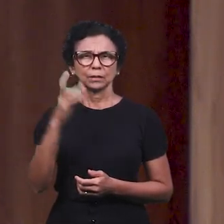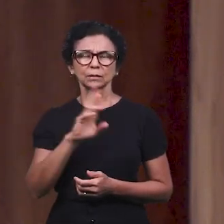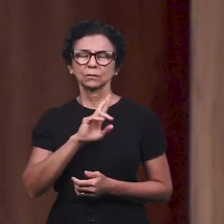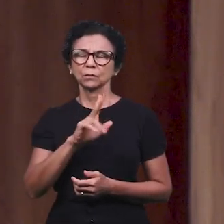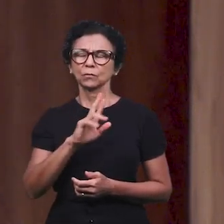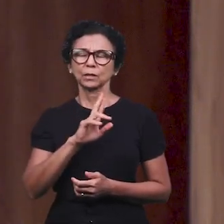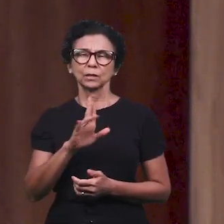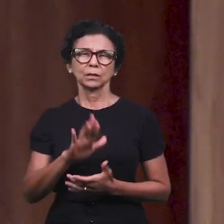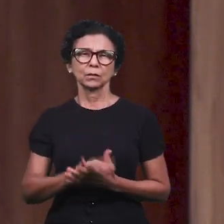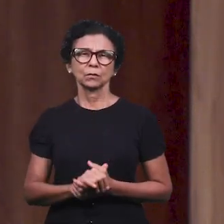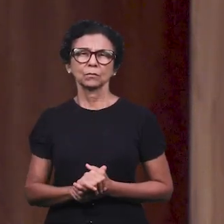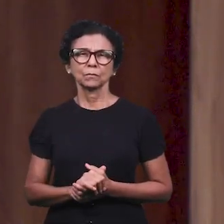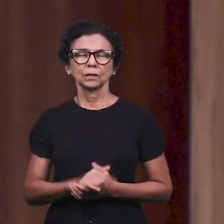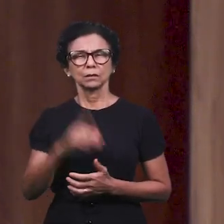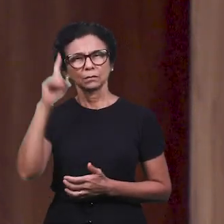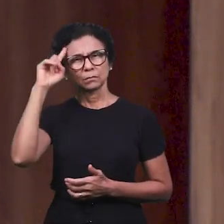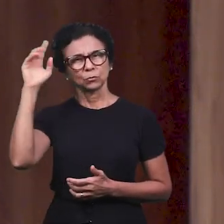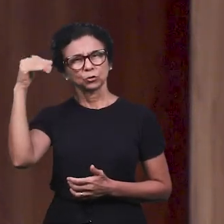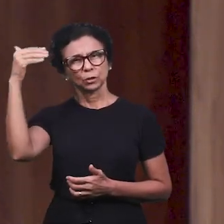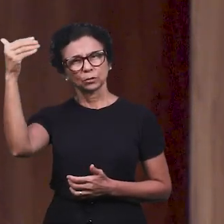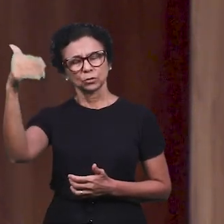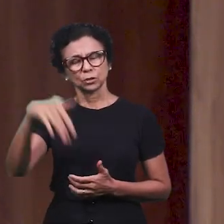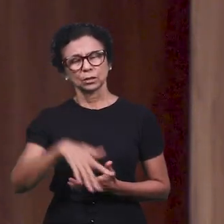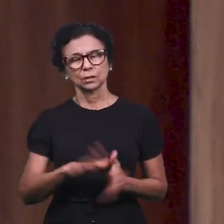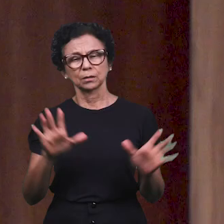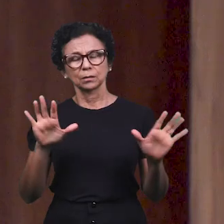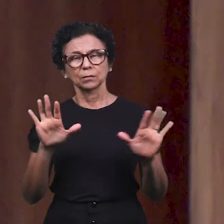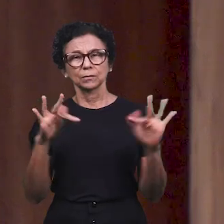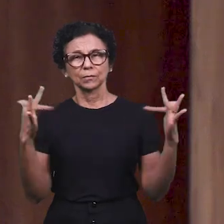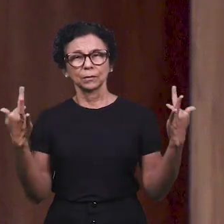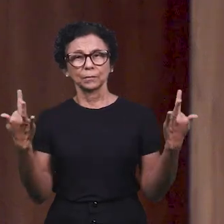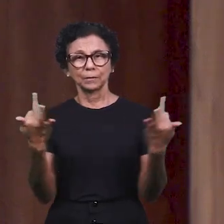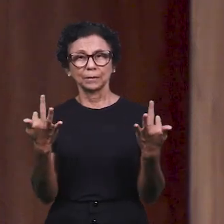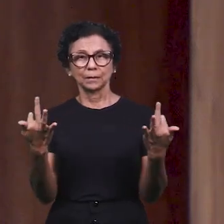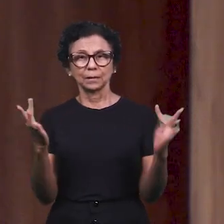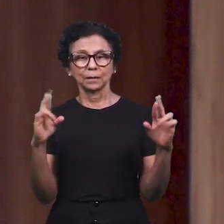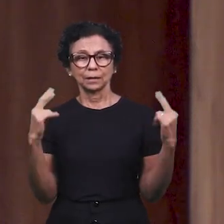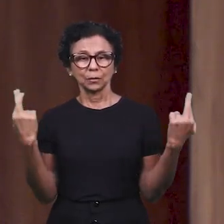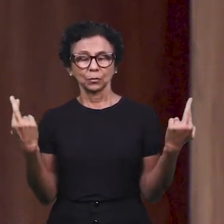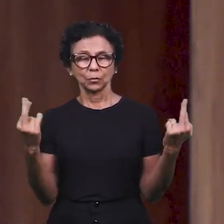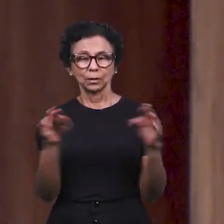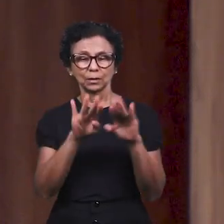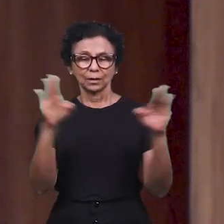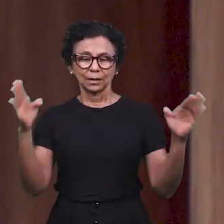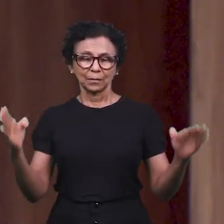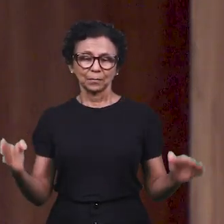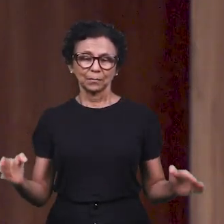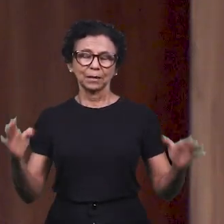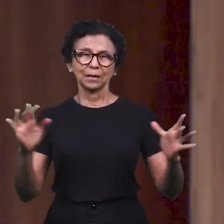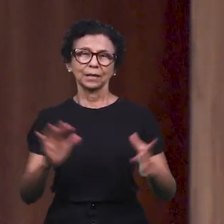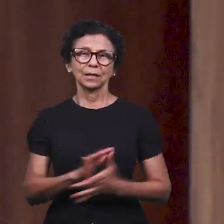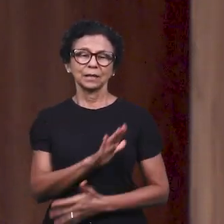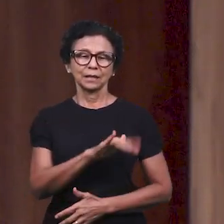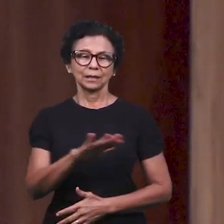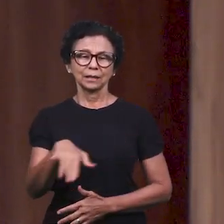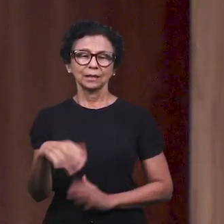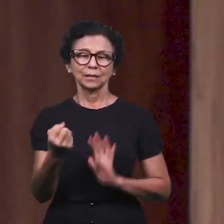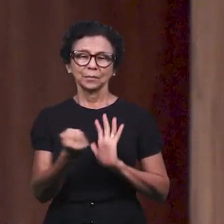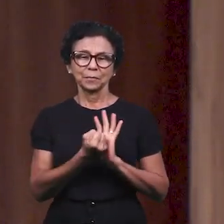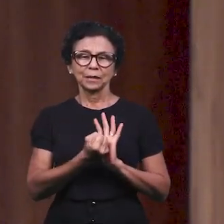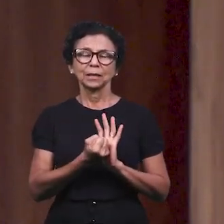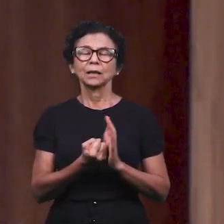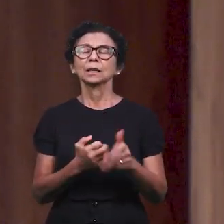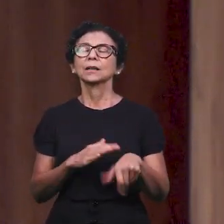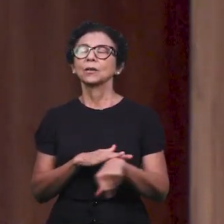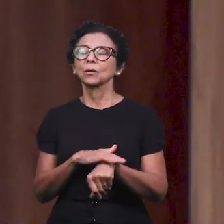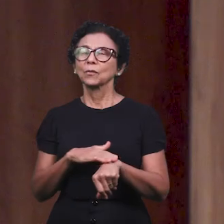dia, que é a mesa. Quando a família está à mesa, isso marca muito a criança, de conversas, de momentos.